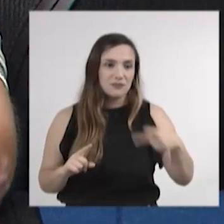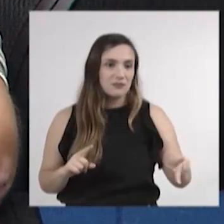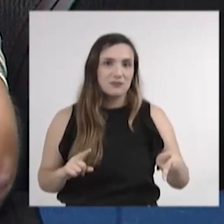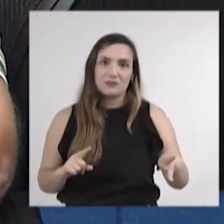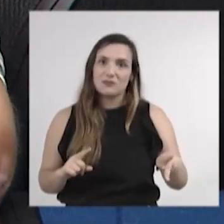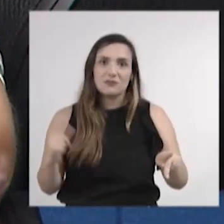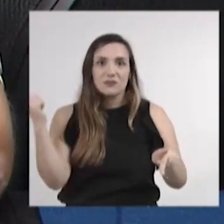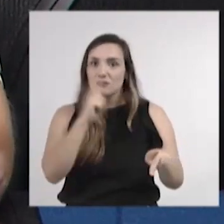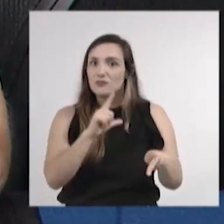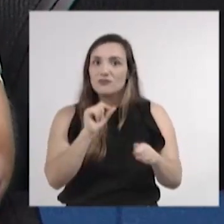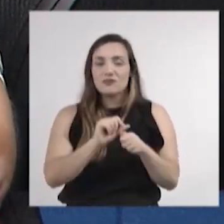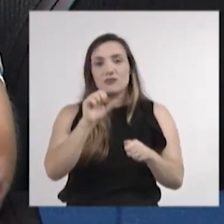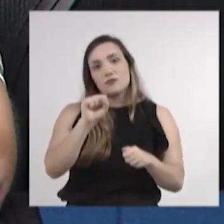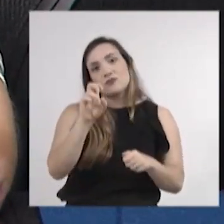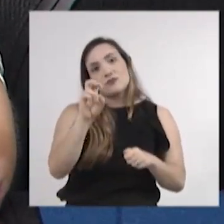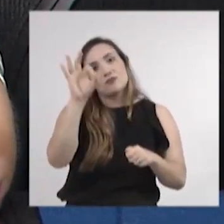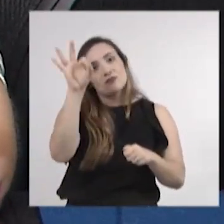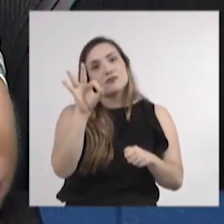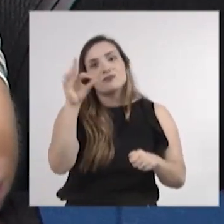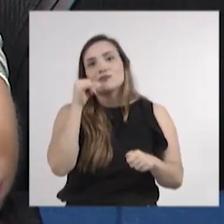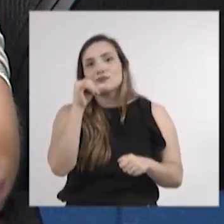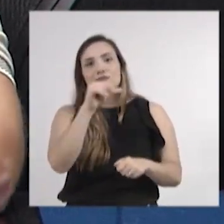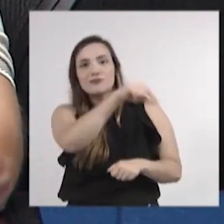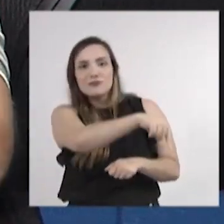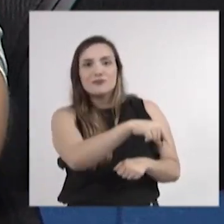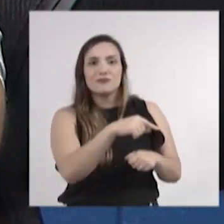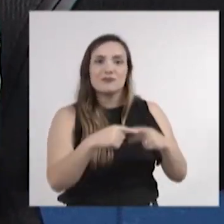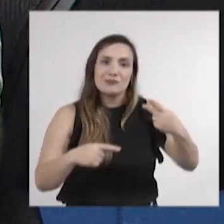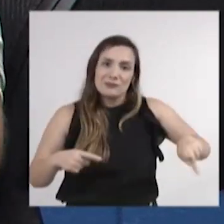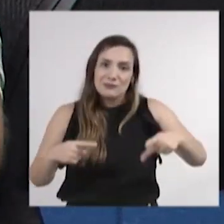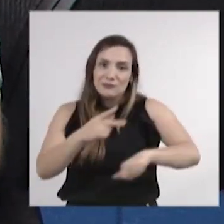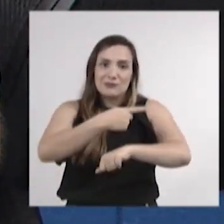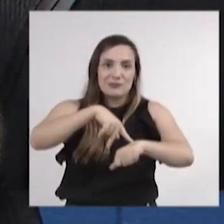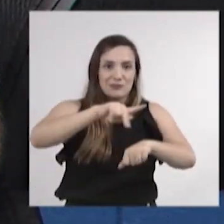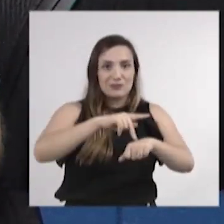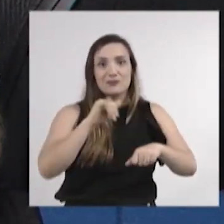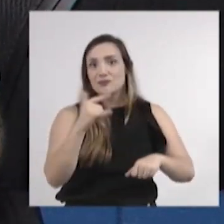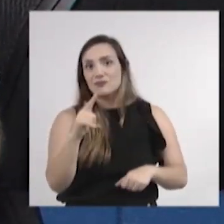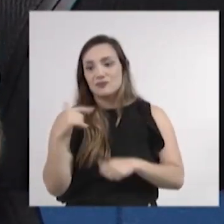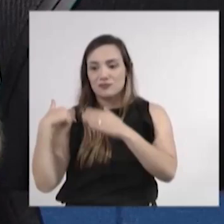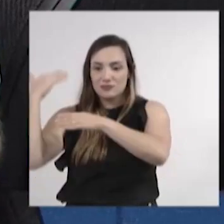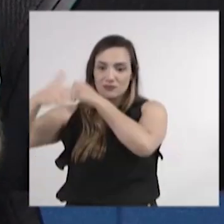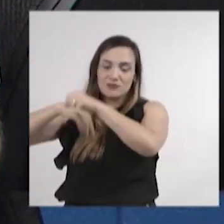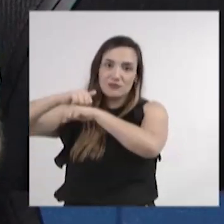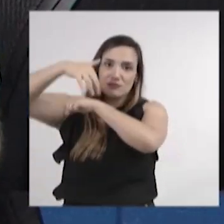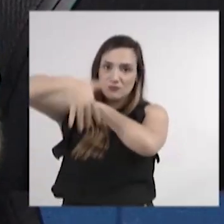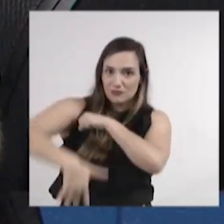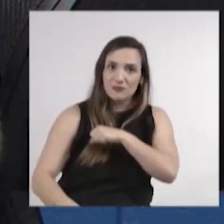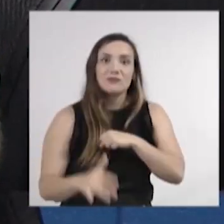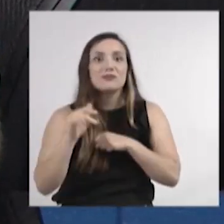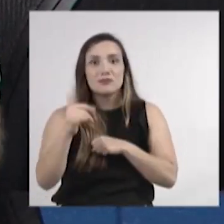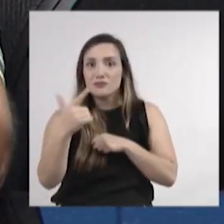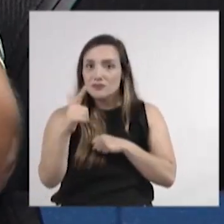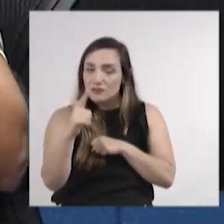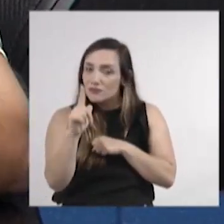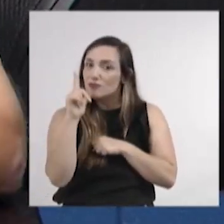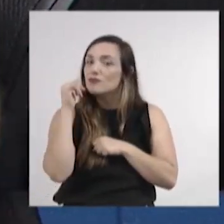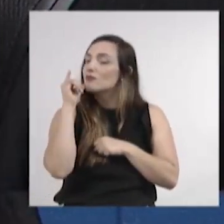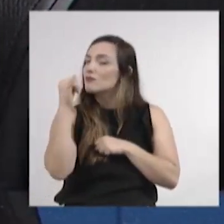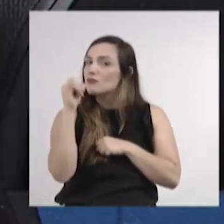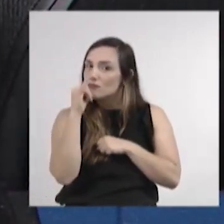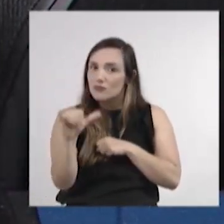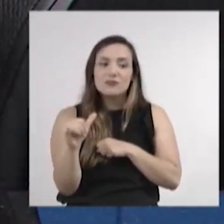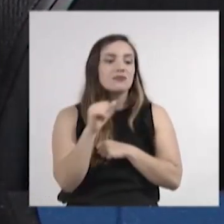sozinha responde por 85% da energia elétrica de lá. Então, sem a Itaipu, o Paraguai teria muitos problemas de geração de energia elétrica.